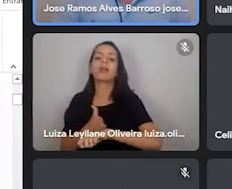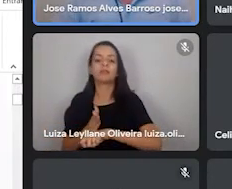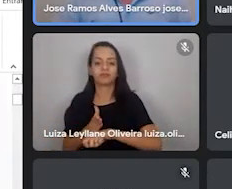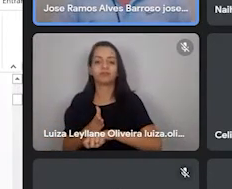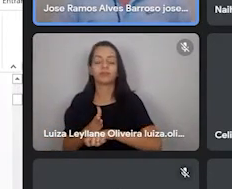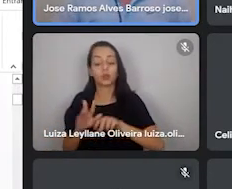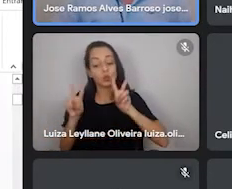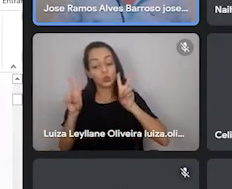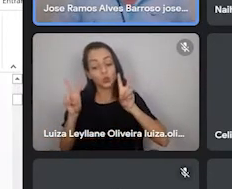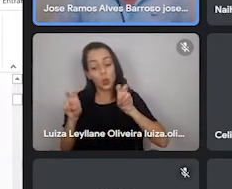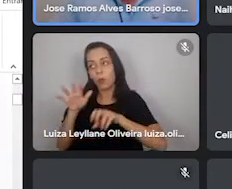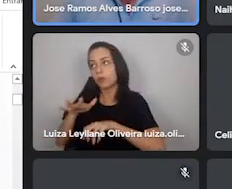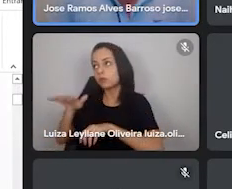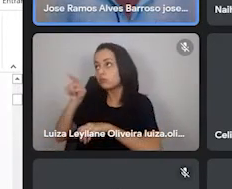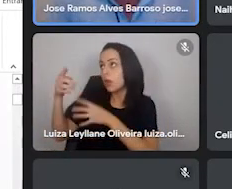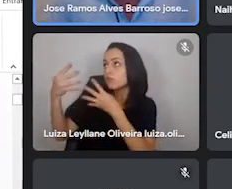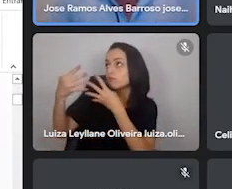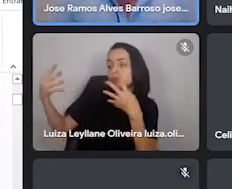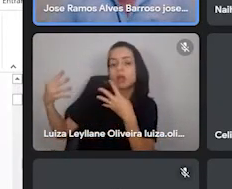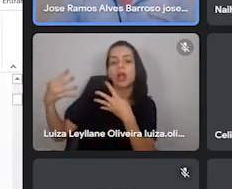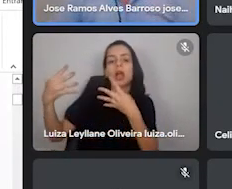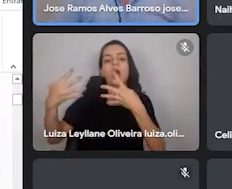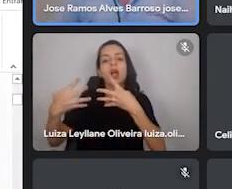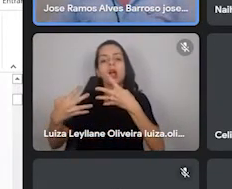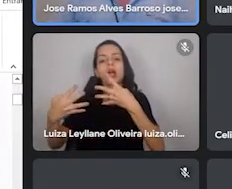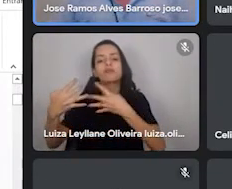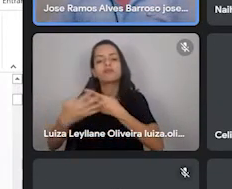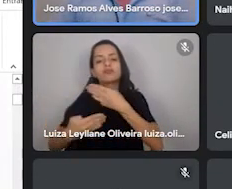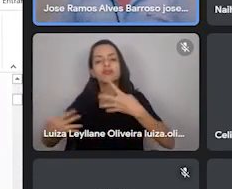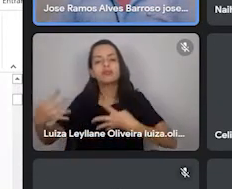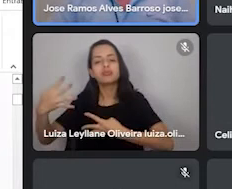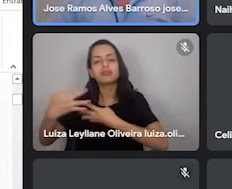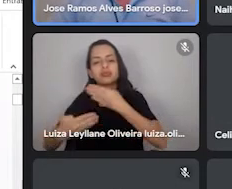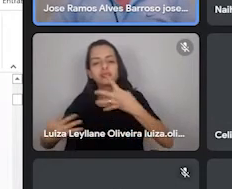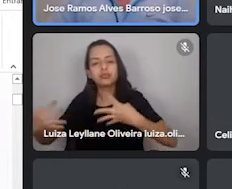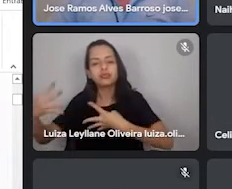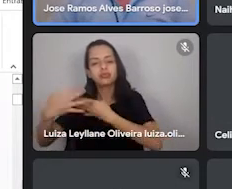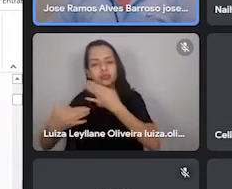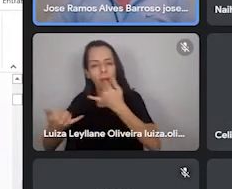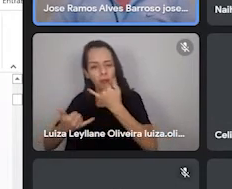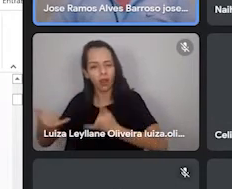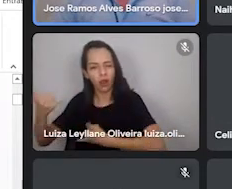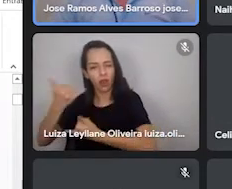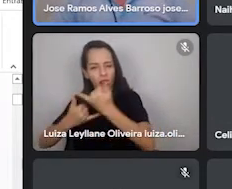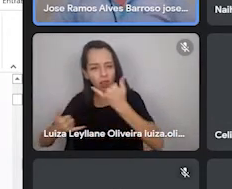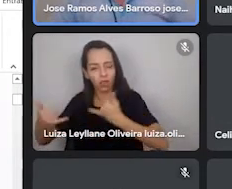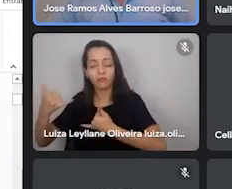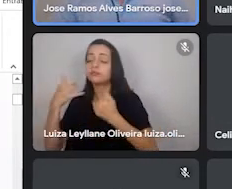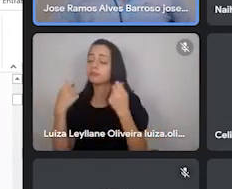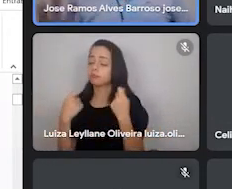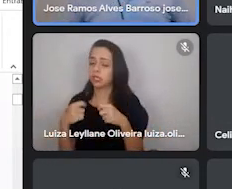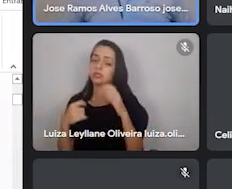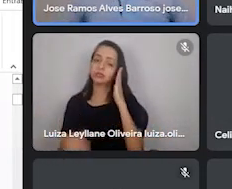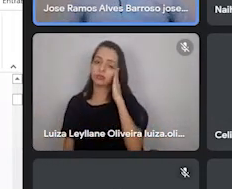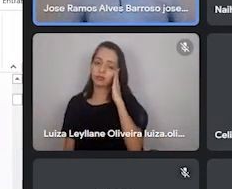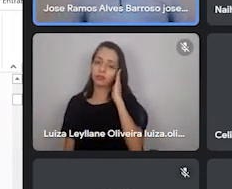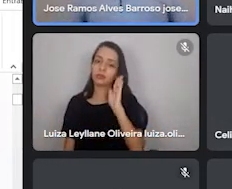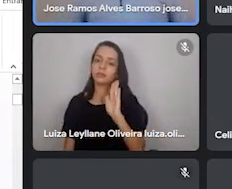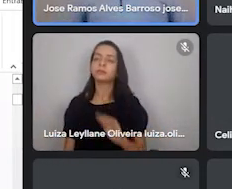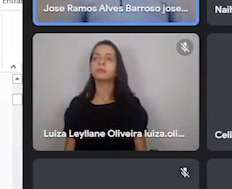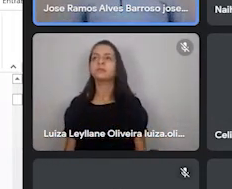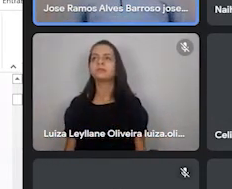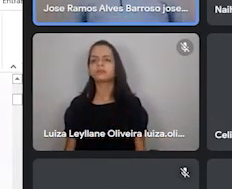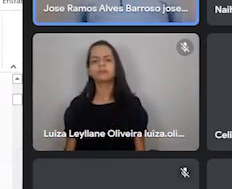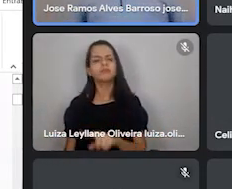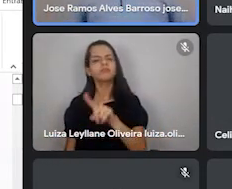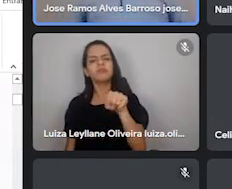referente àquele circuito. Não sei se vocês já viram, mas teve um vídeo que ficou muito tempo aí